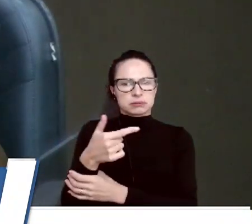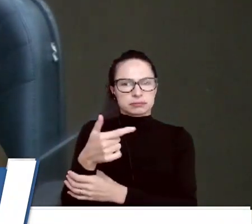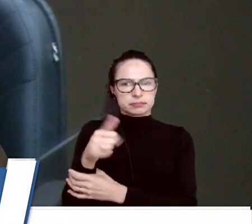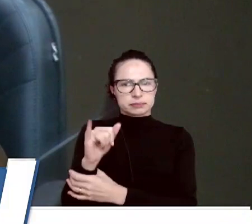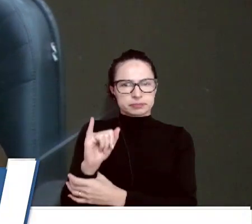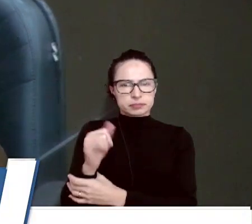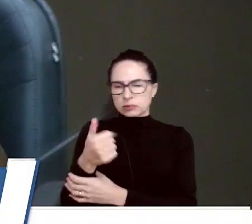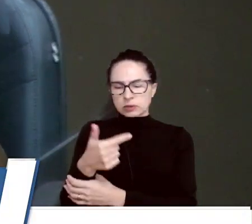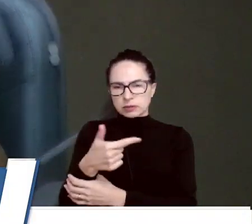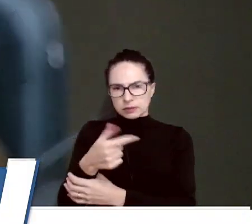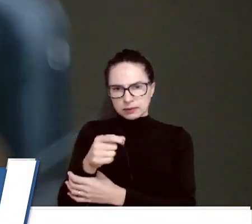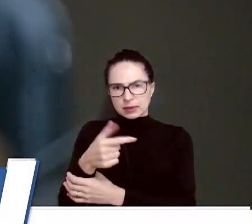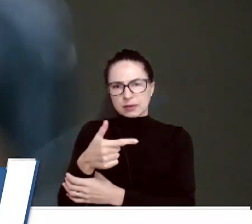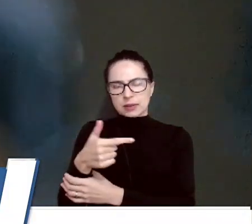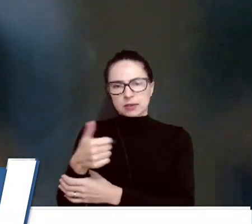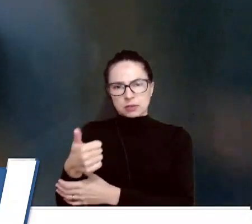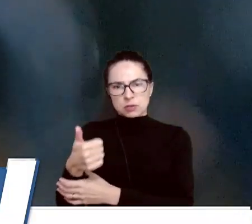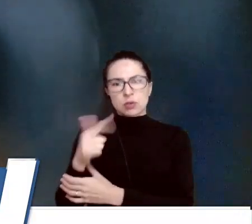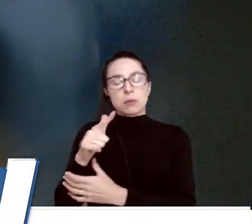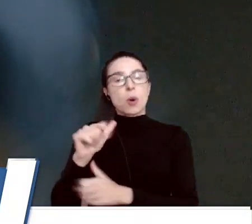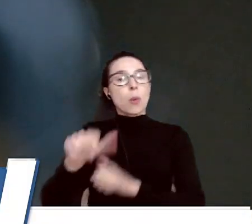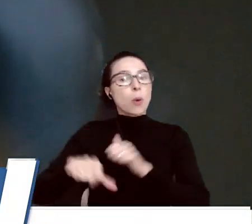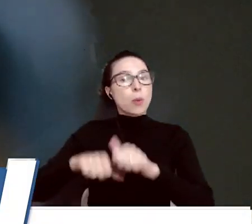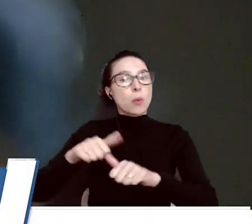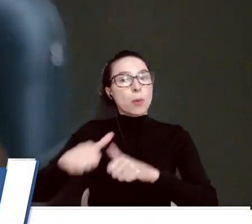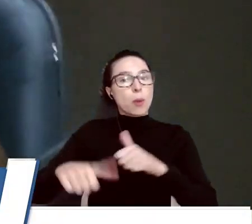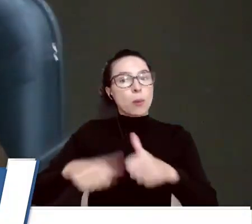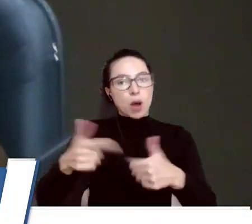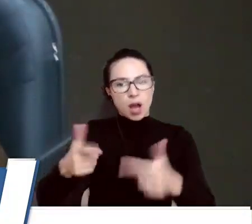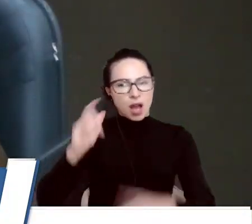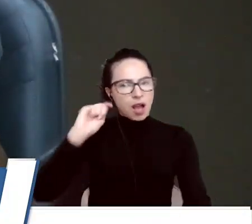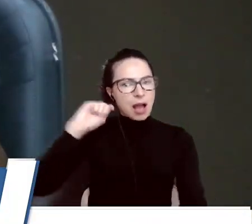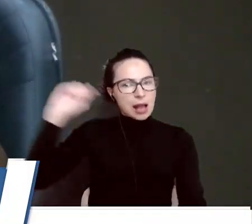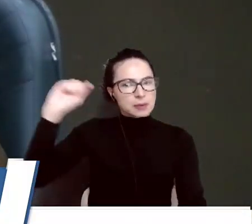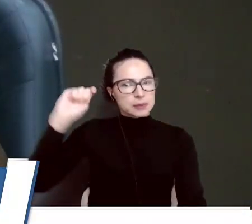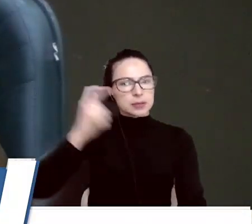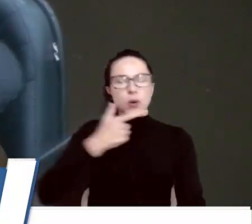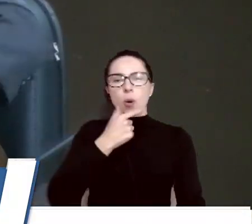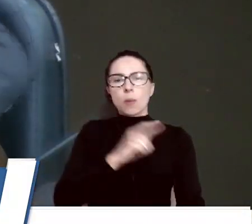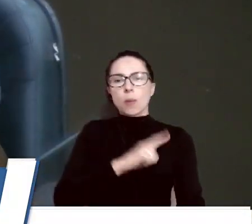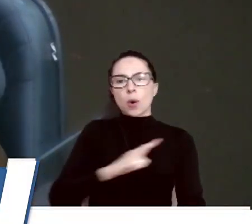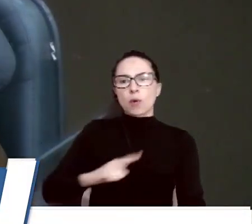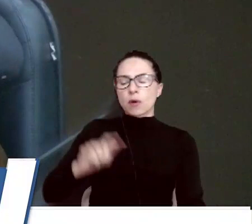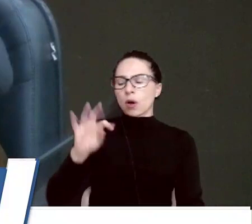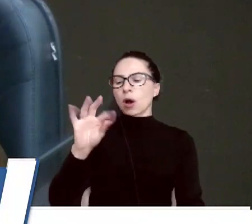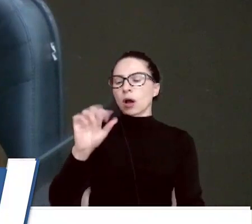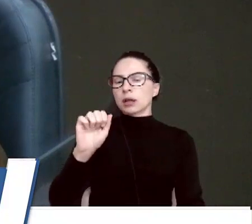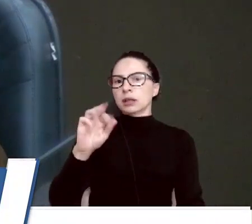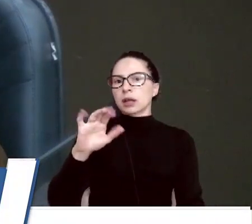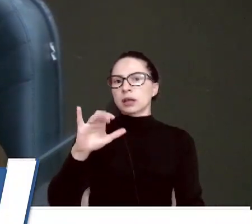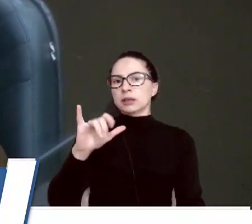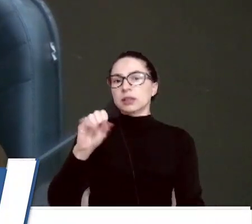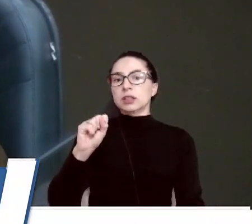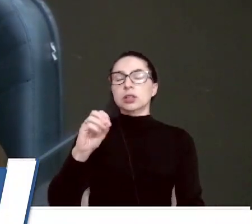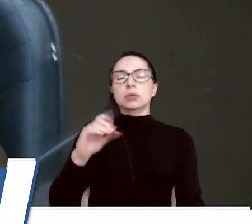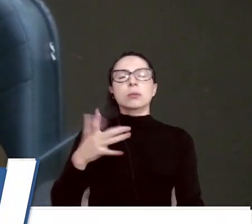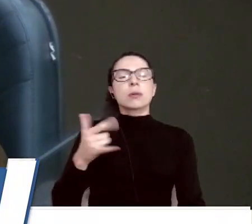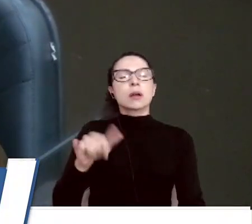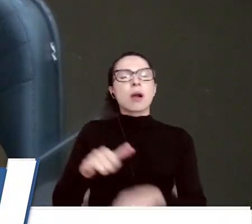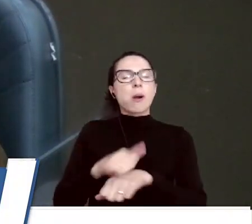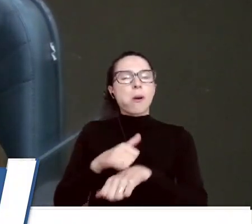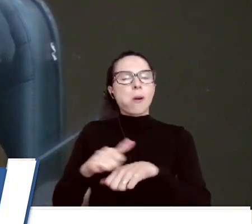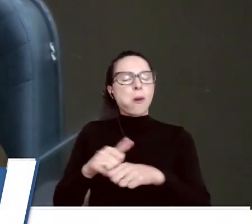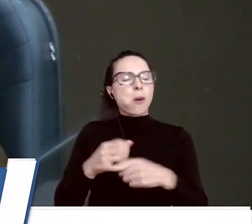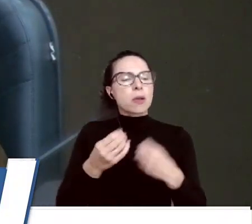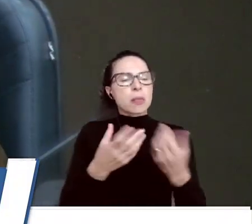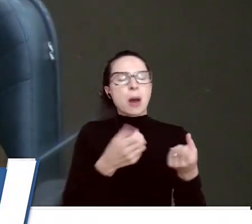foi completamente mudada agora em abril pelo governador Tarcísio, dando amplos poderes para um